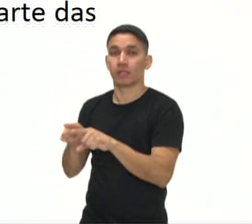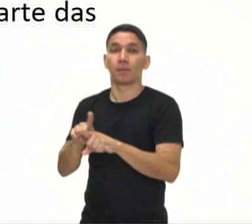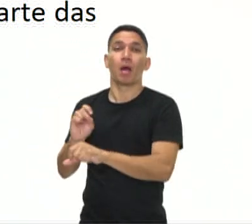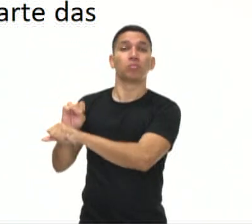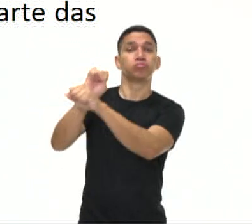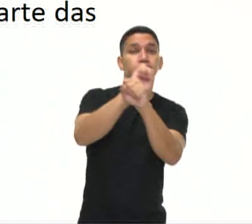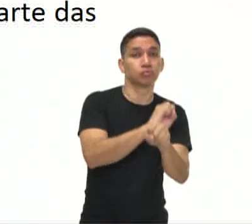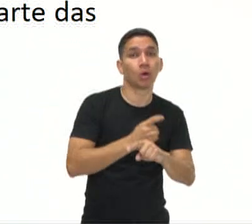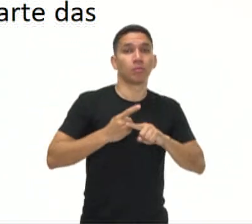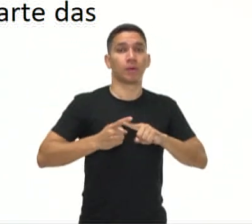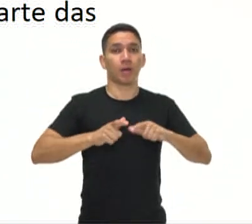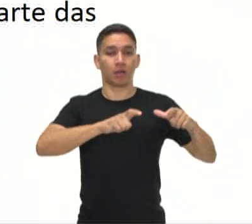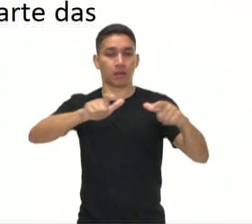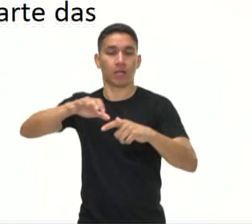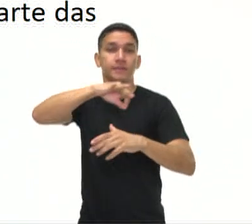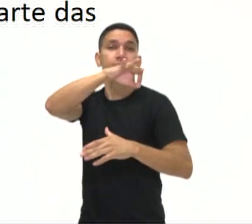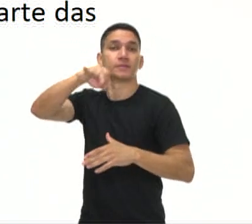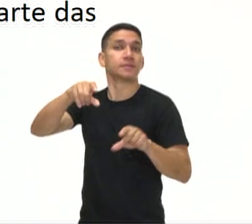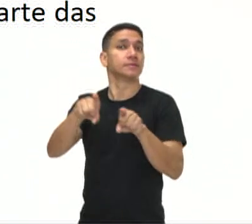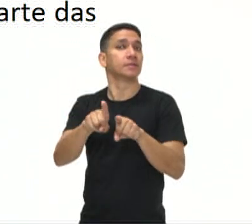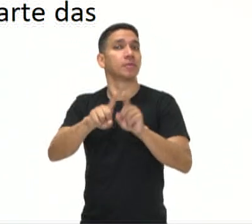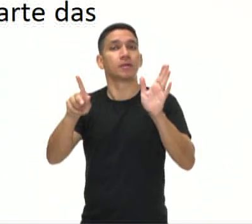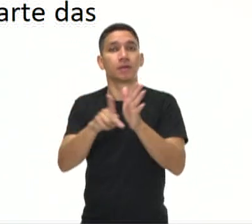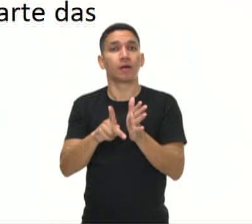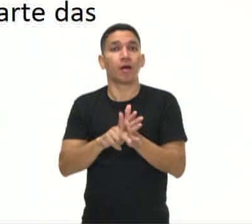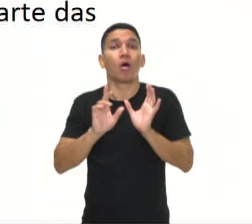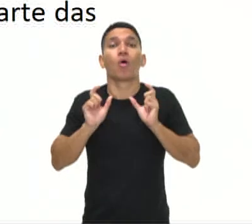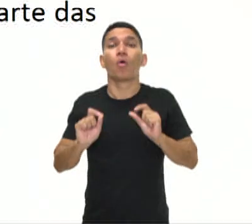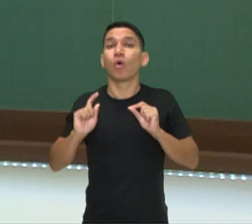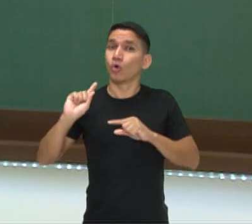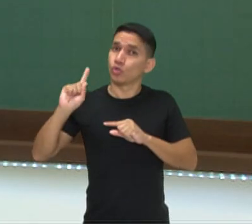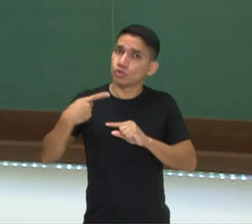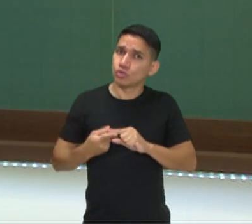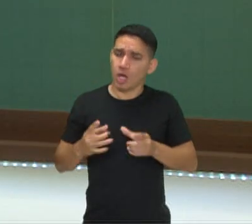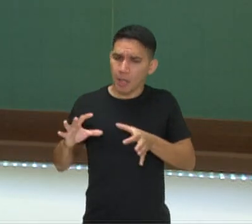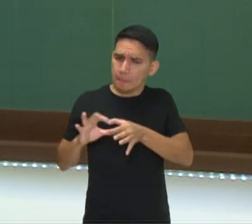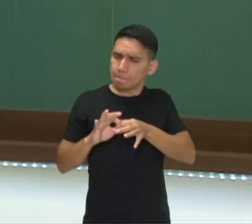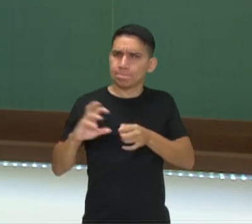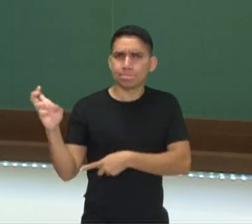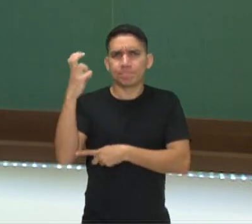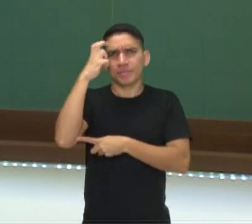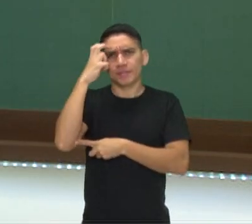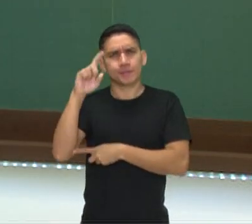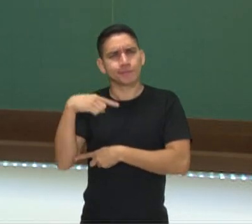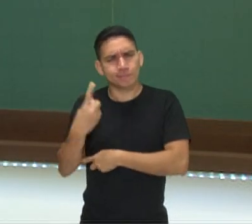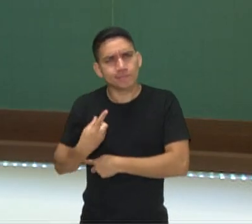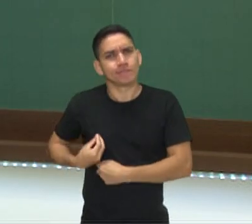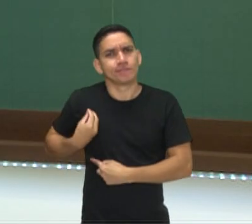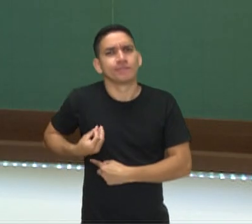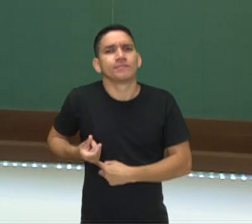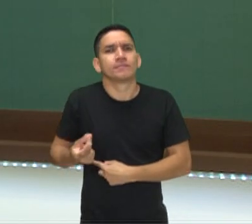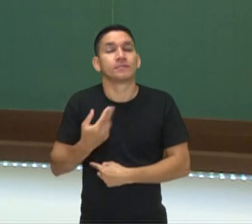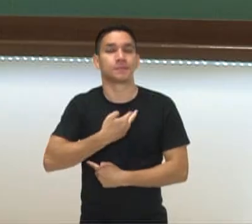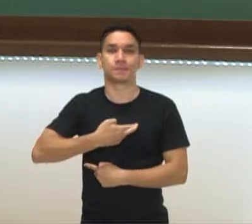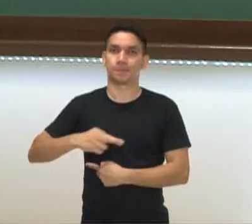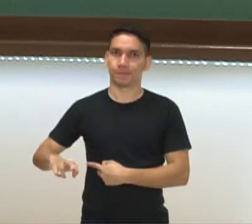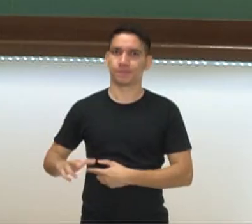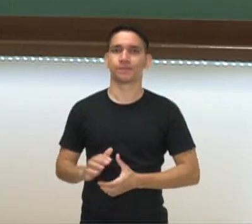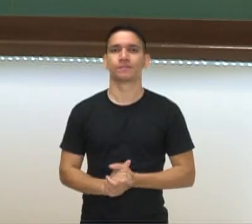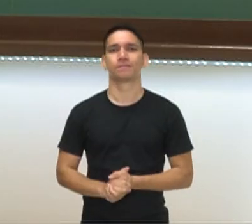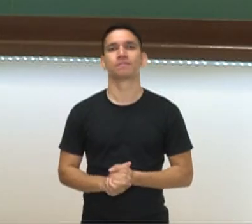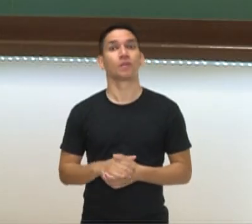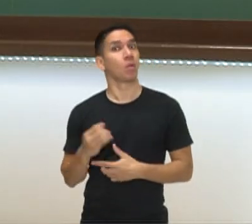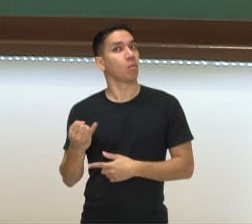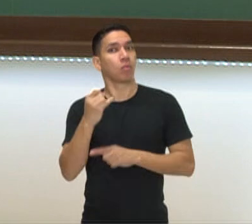de serem lugares sagrados, também são parte das nossas raízes culturais e religiosas.